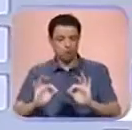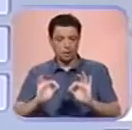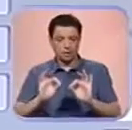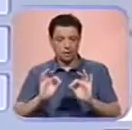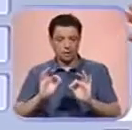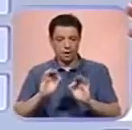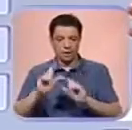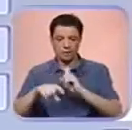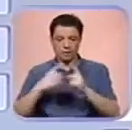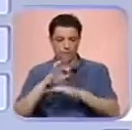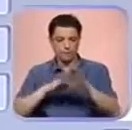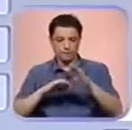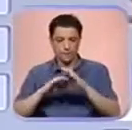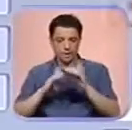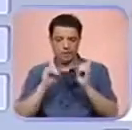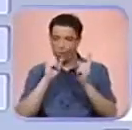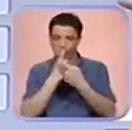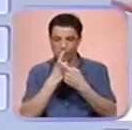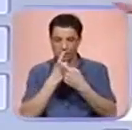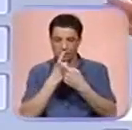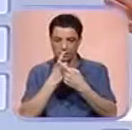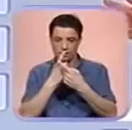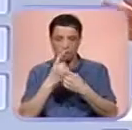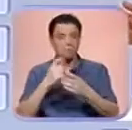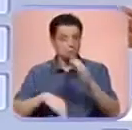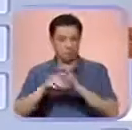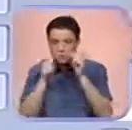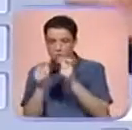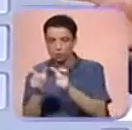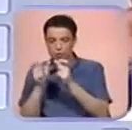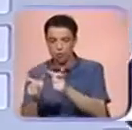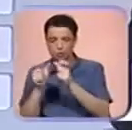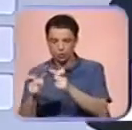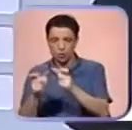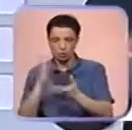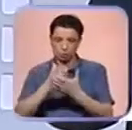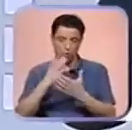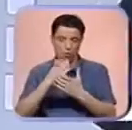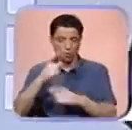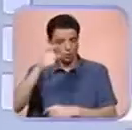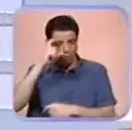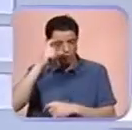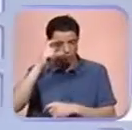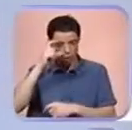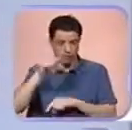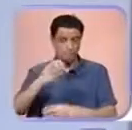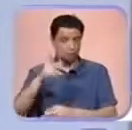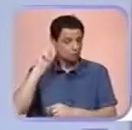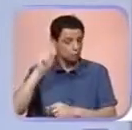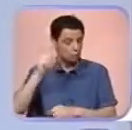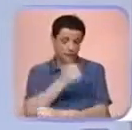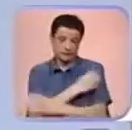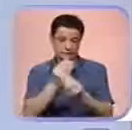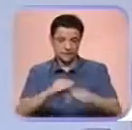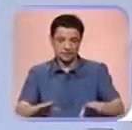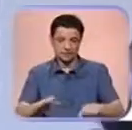estrabismos deixam de fazer, as crianças deixam de fazer esse esforço e muitos estrabismos conseguimos controlar apenas com o uso de óculos, que é crucial nessas